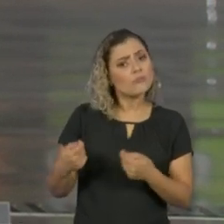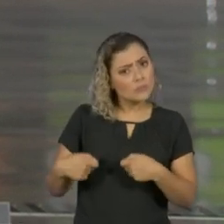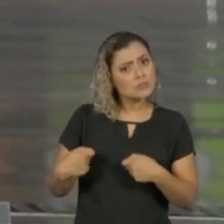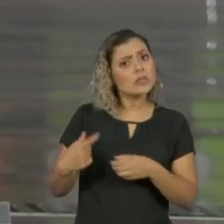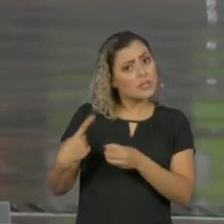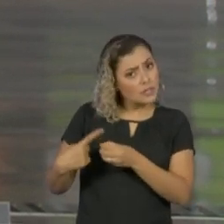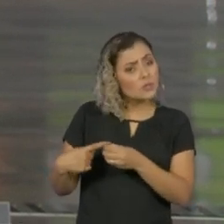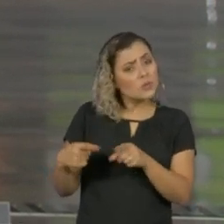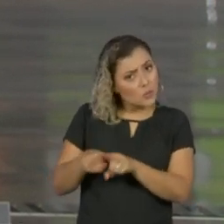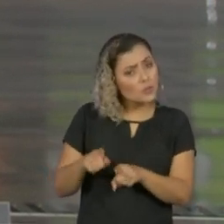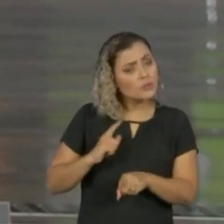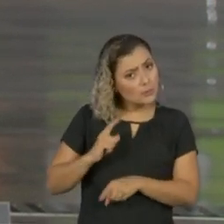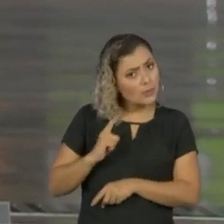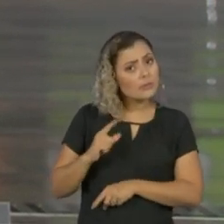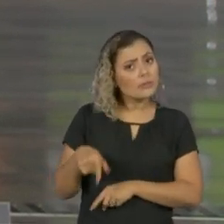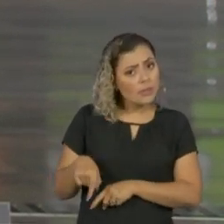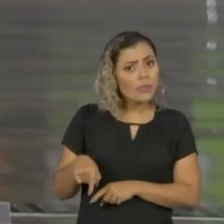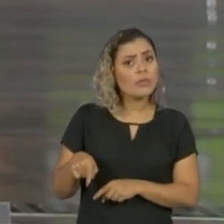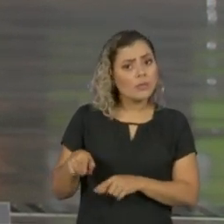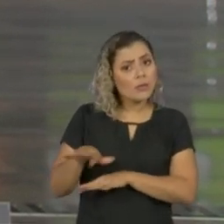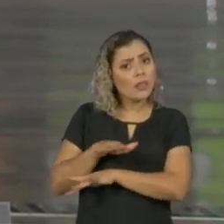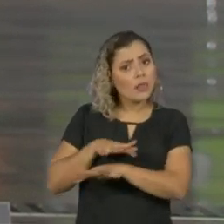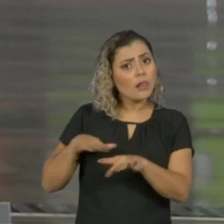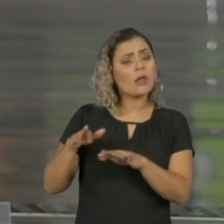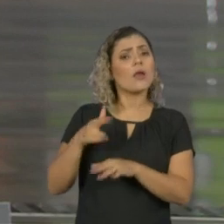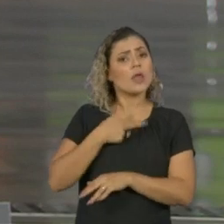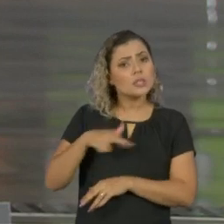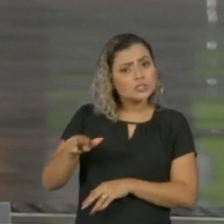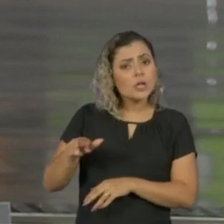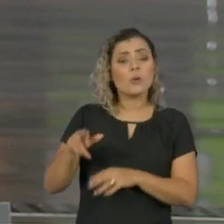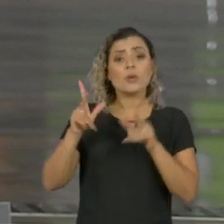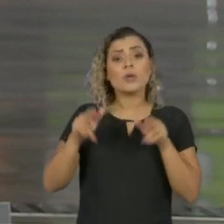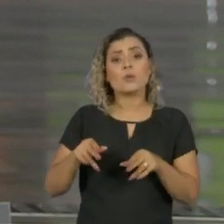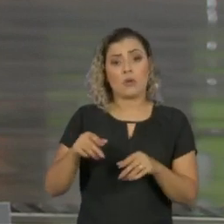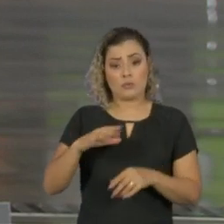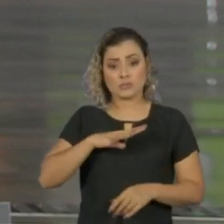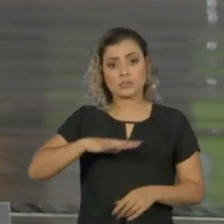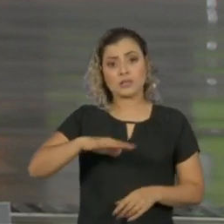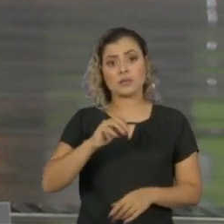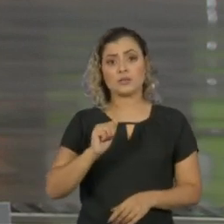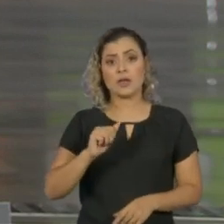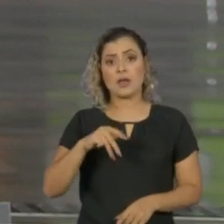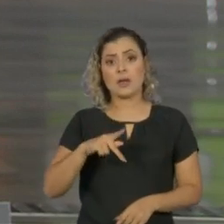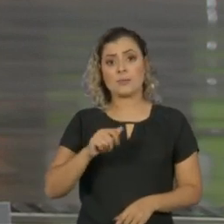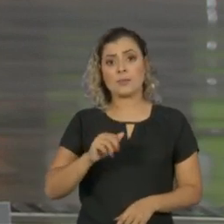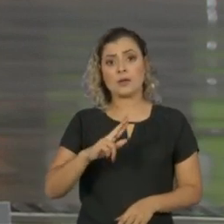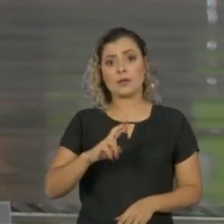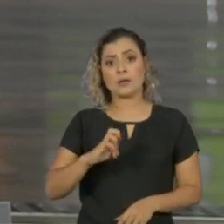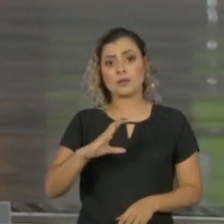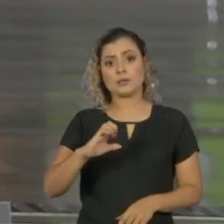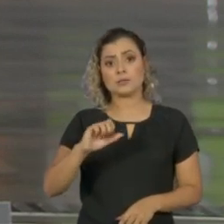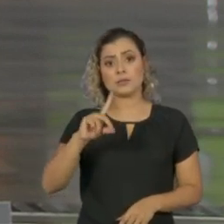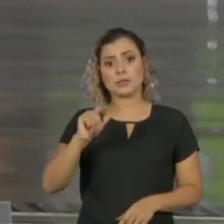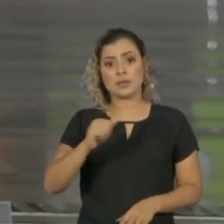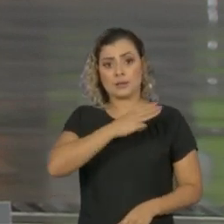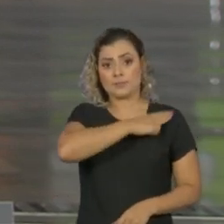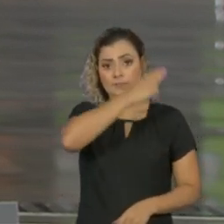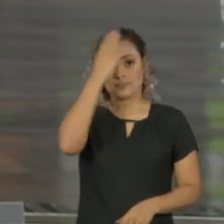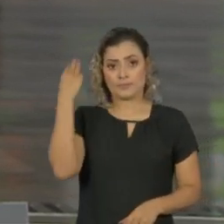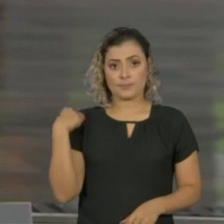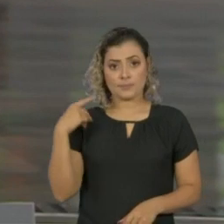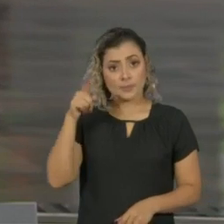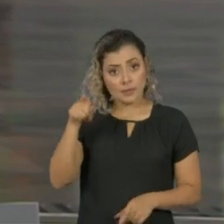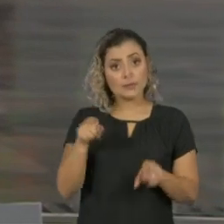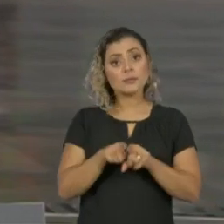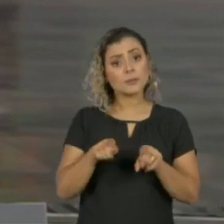nós temos grandes movimentos religiosos, Aparecida, por exemplo. Aparecida, há a questão que lá tem uma ordem judicial que